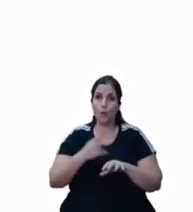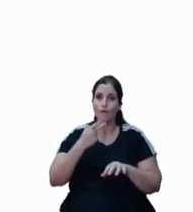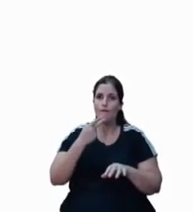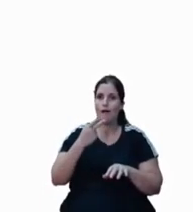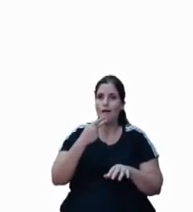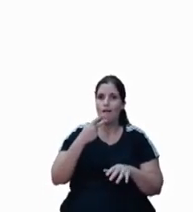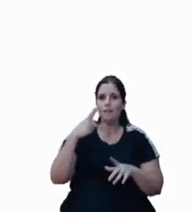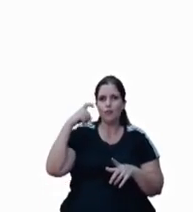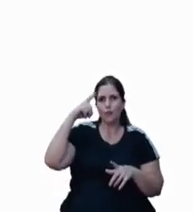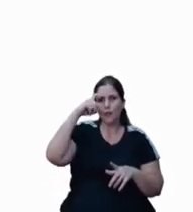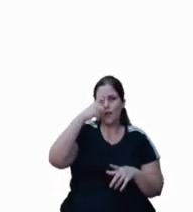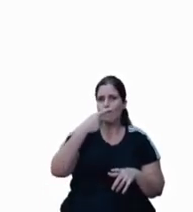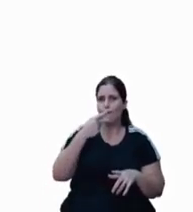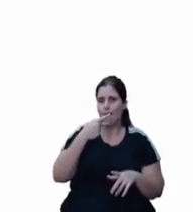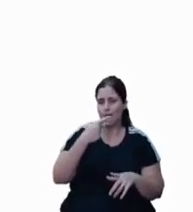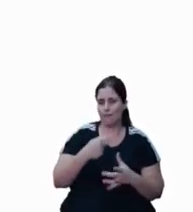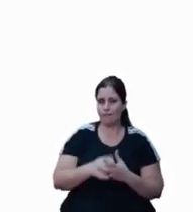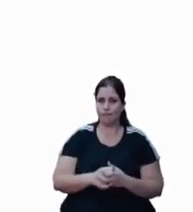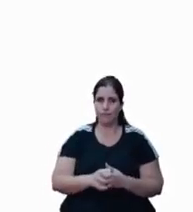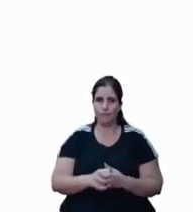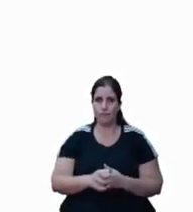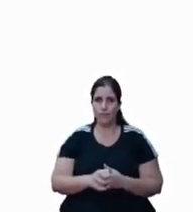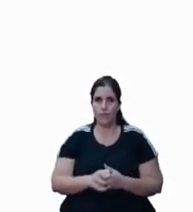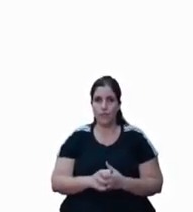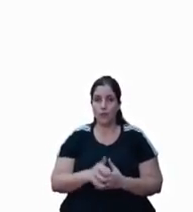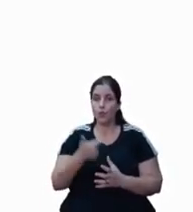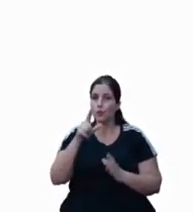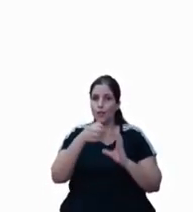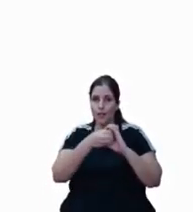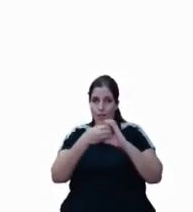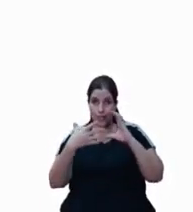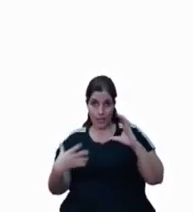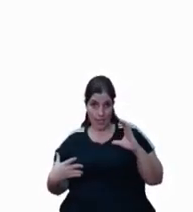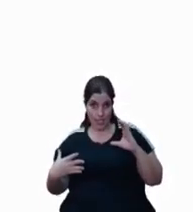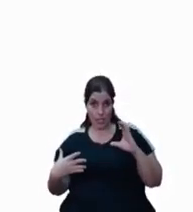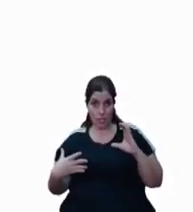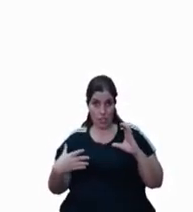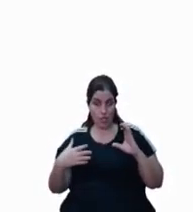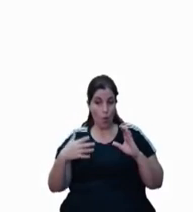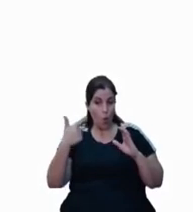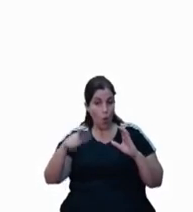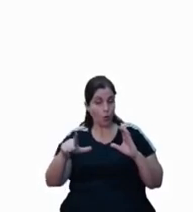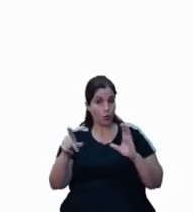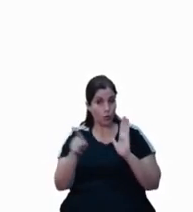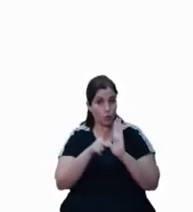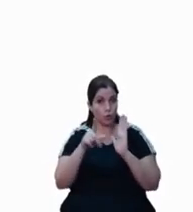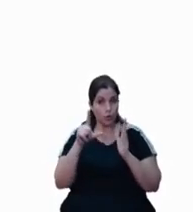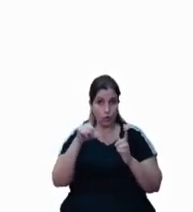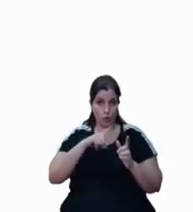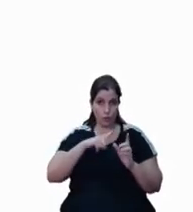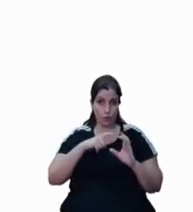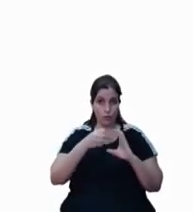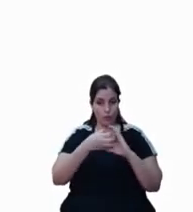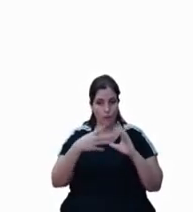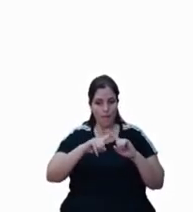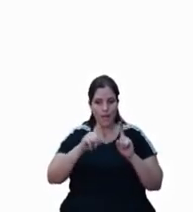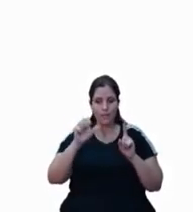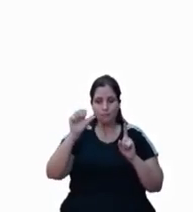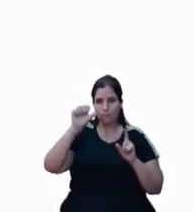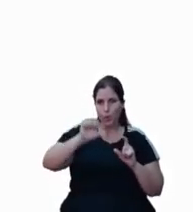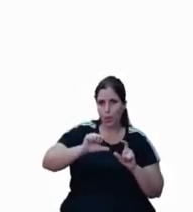arrastada. Digamos que não haja características neurológicas adicionais e que a condição esteja piorando lentamente ao longo